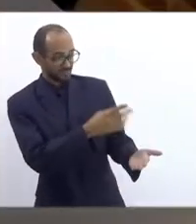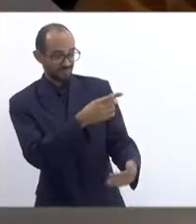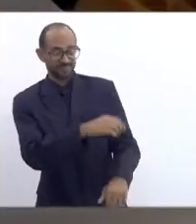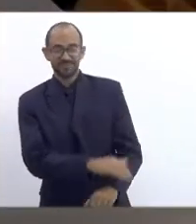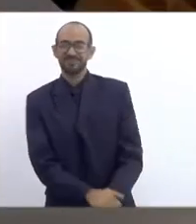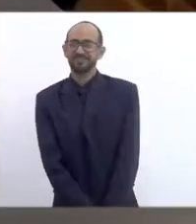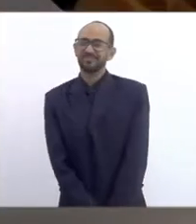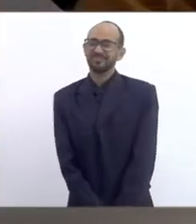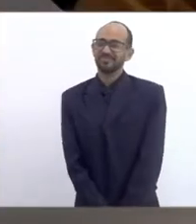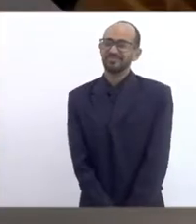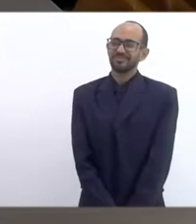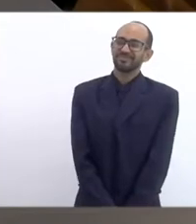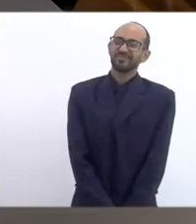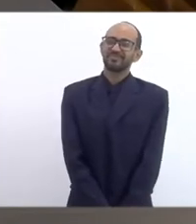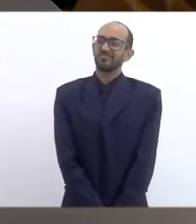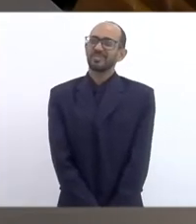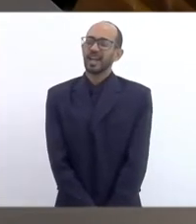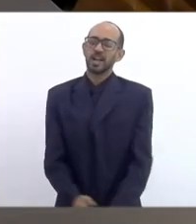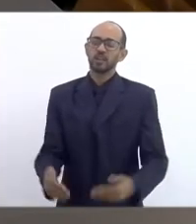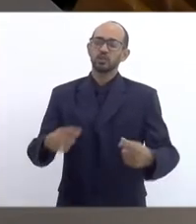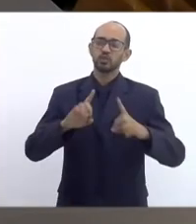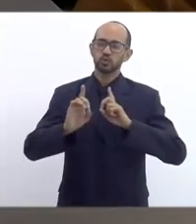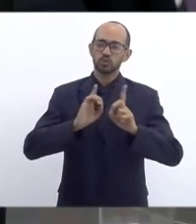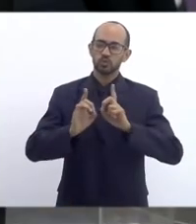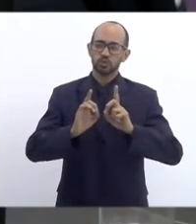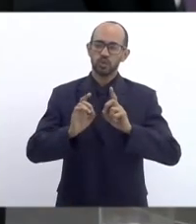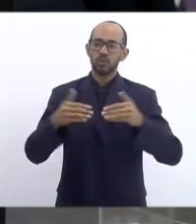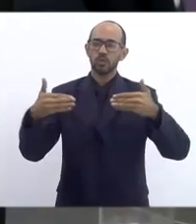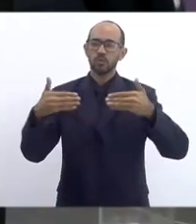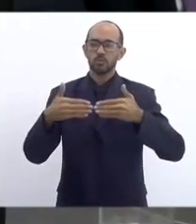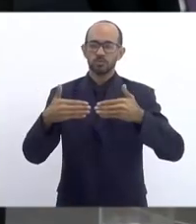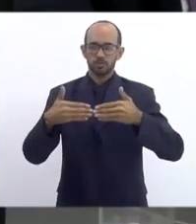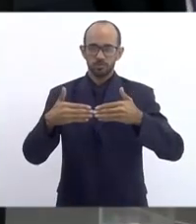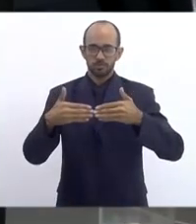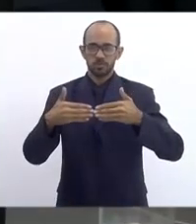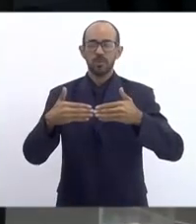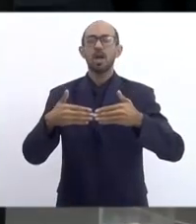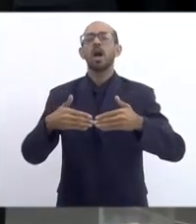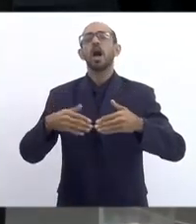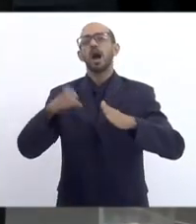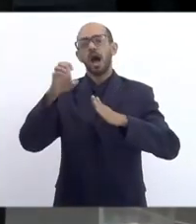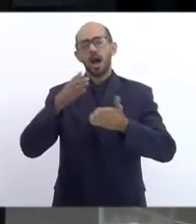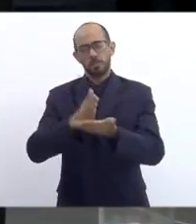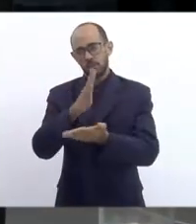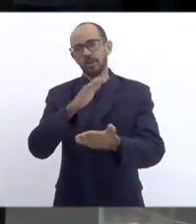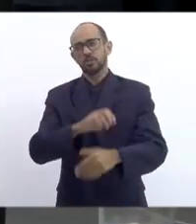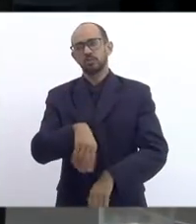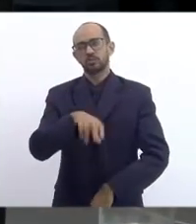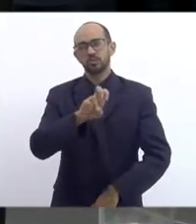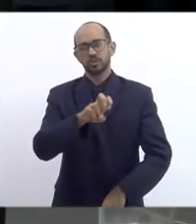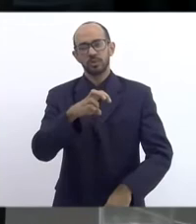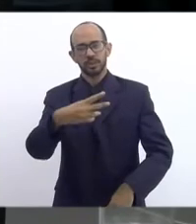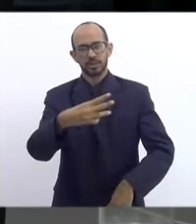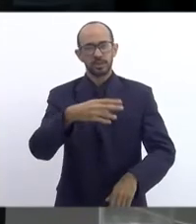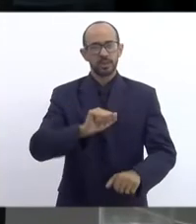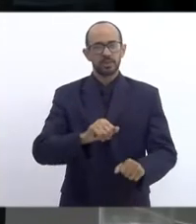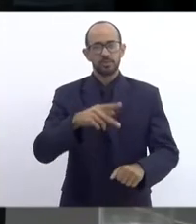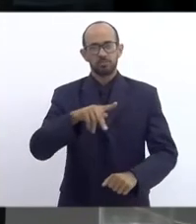Em discussão e votação, parecer favorável à emenda. Aprovado. 53. Emendas de plenário a projeto de